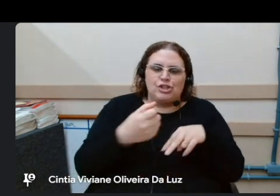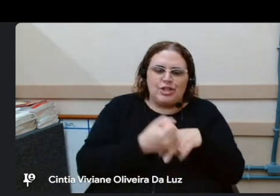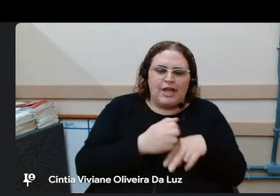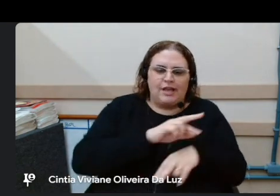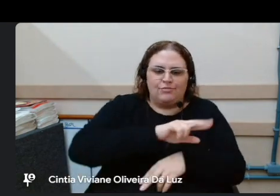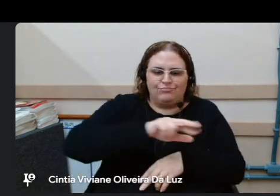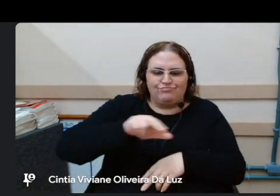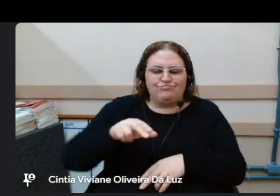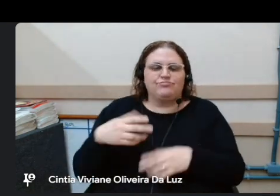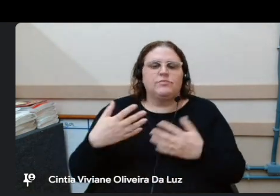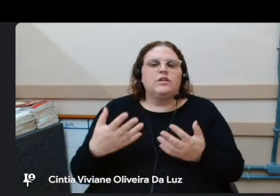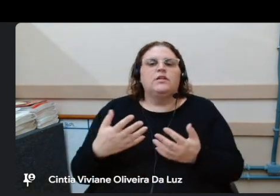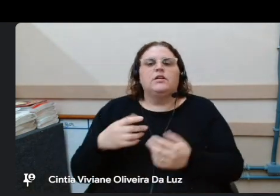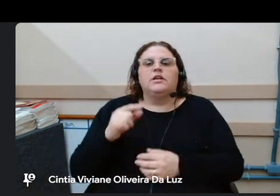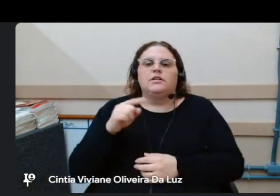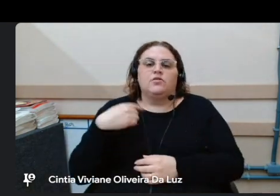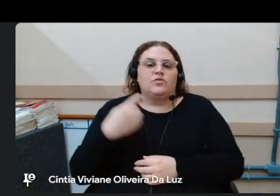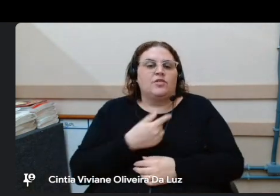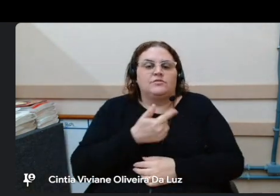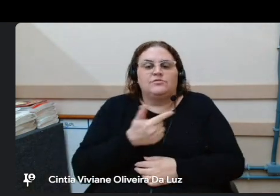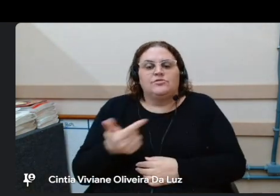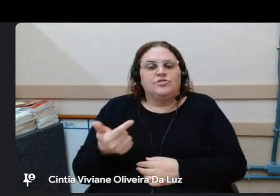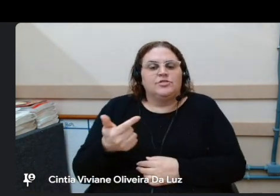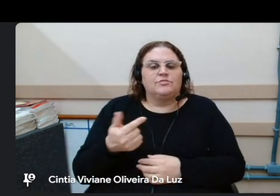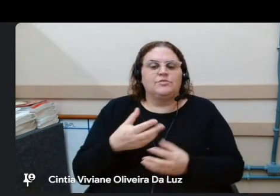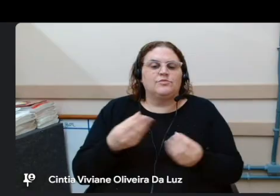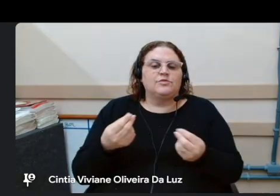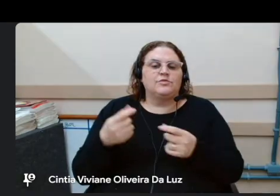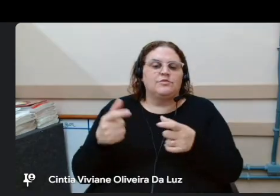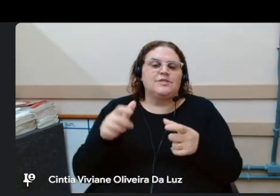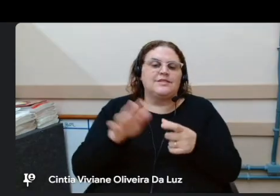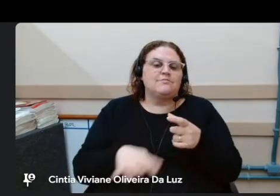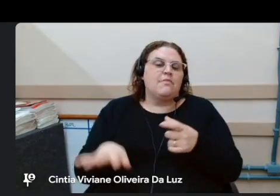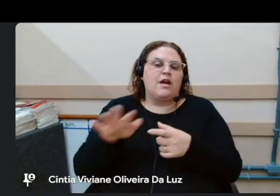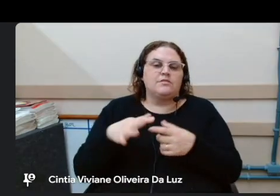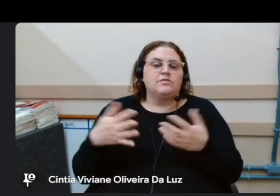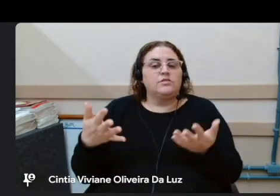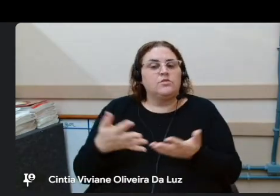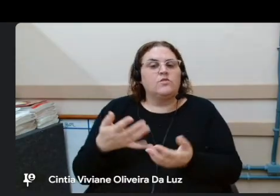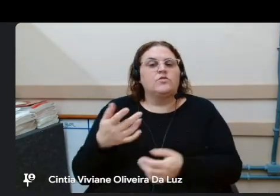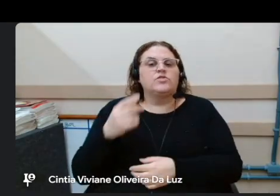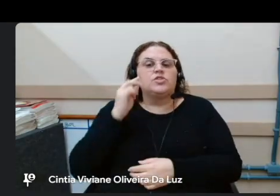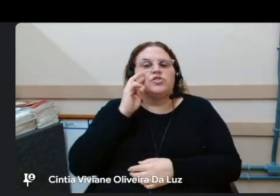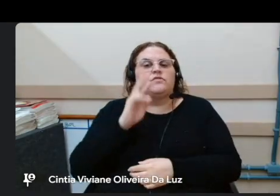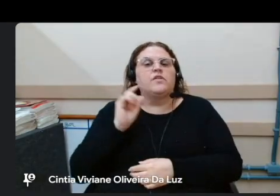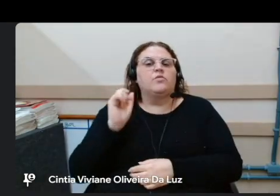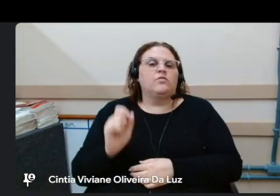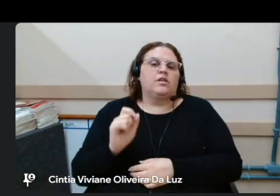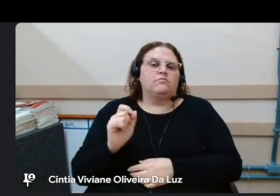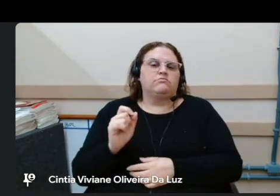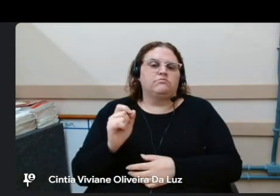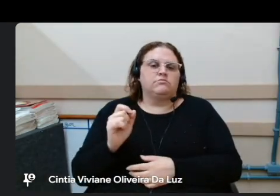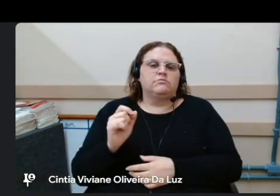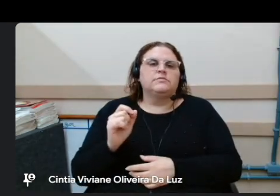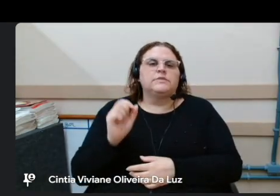né ã então a gente não tinha muito espaço né E hoje a gente V